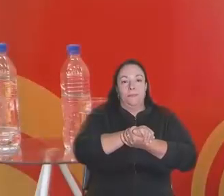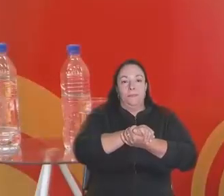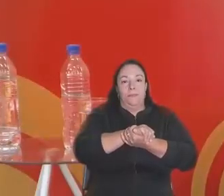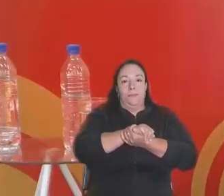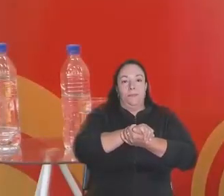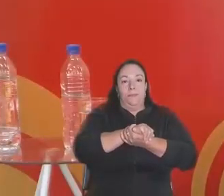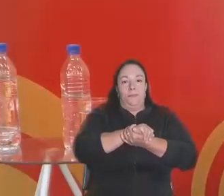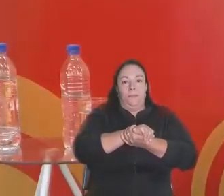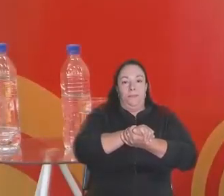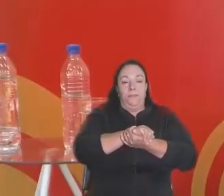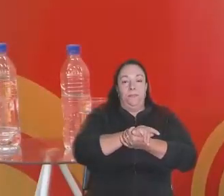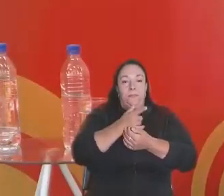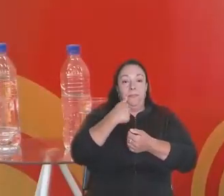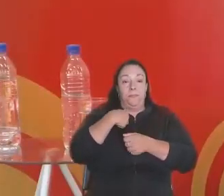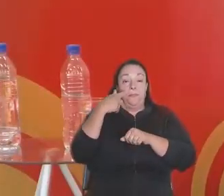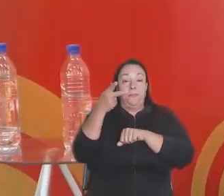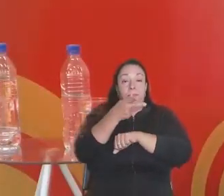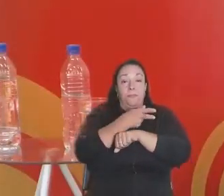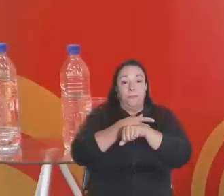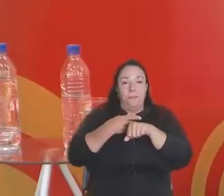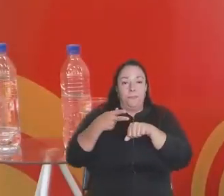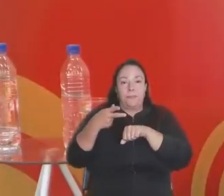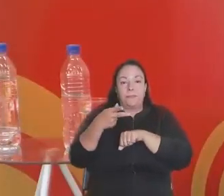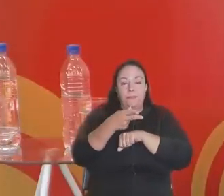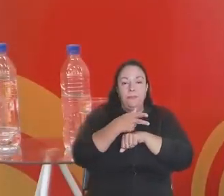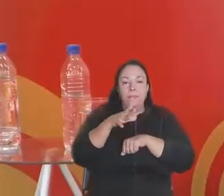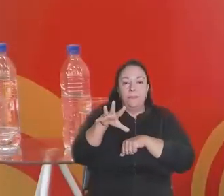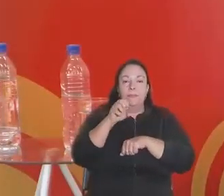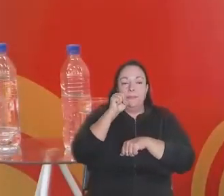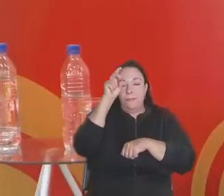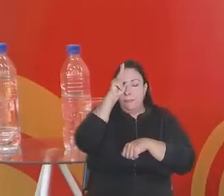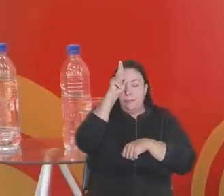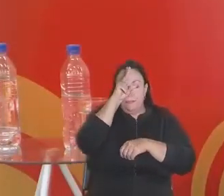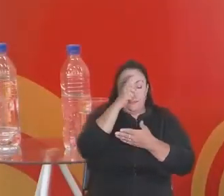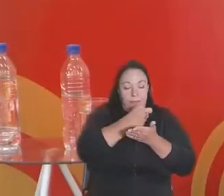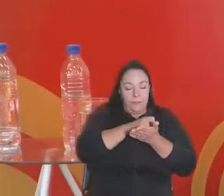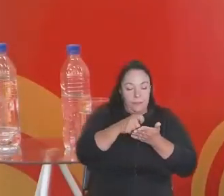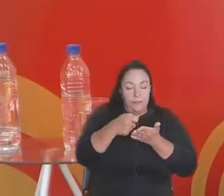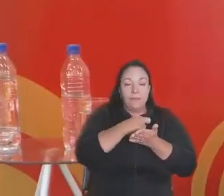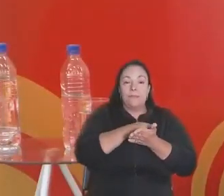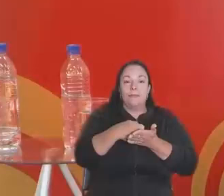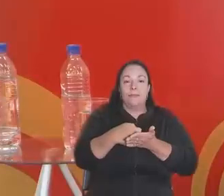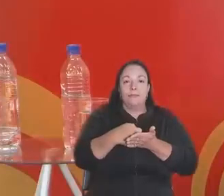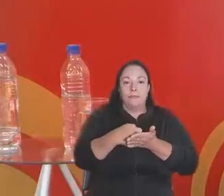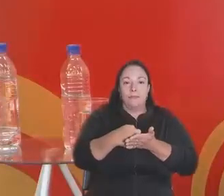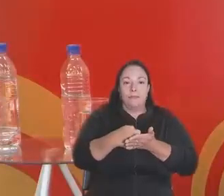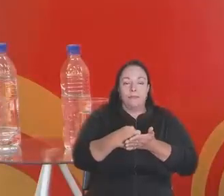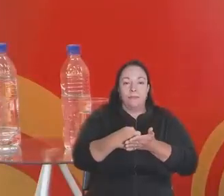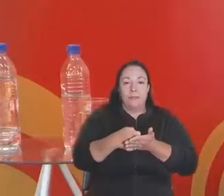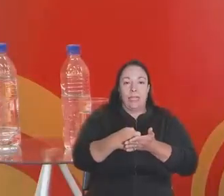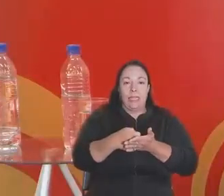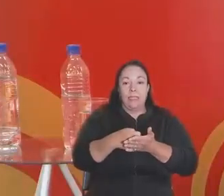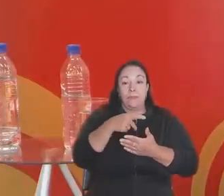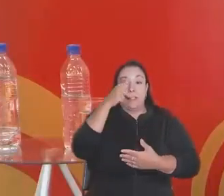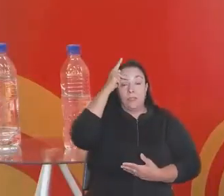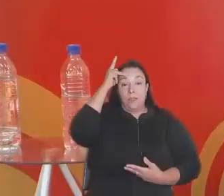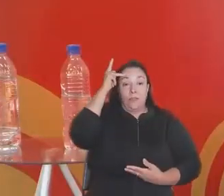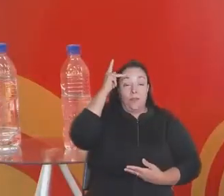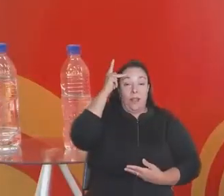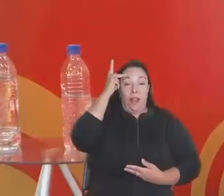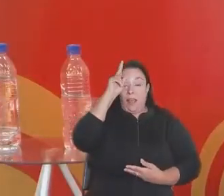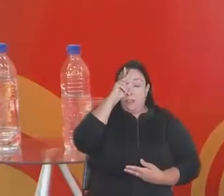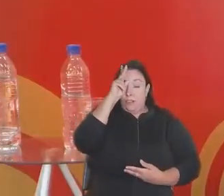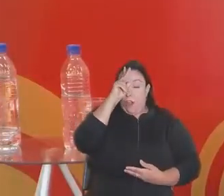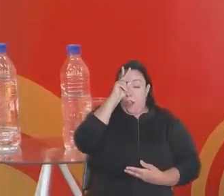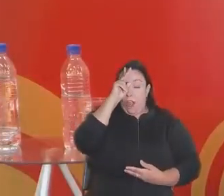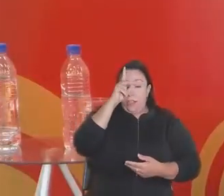eu procurei pegar essa história e colocar no papel, às vezes as pessoas fazem a história de um pescador. Aí